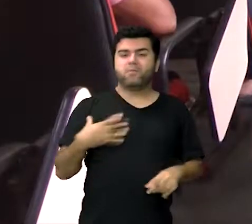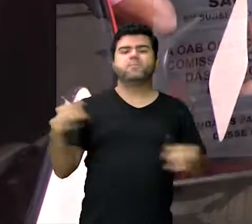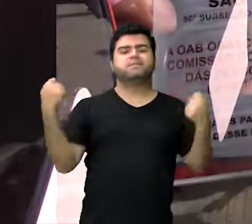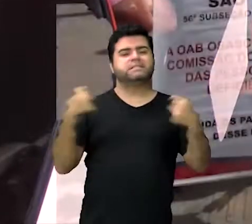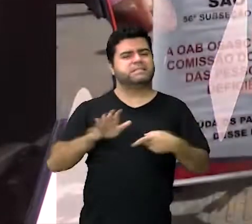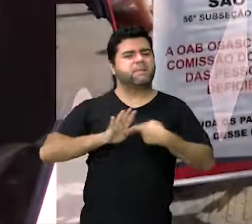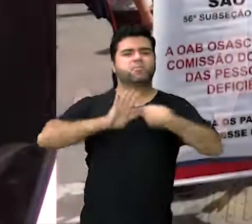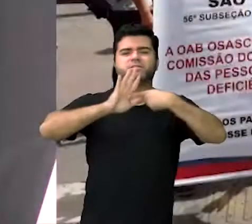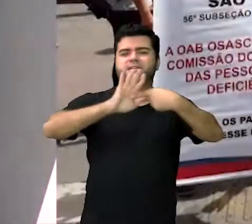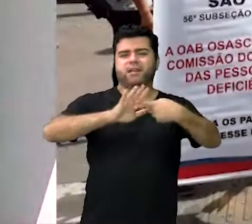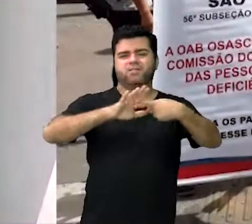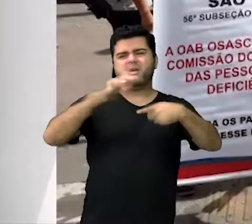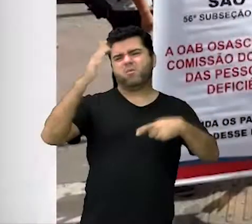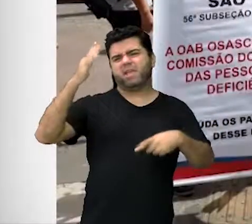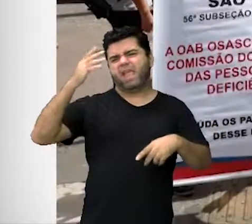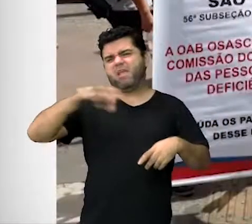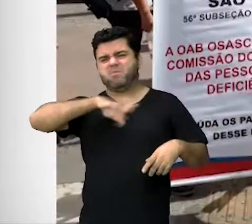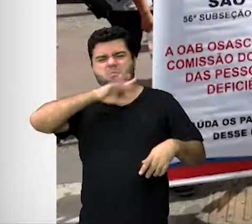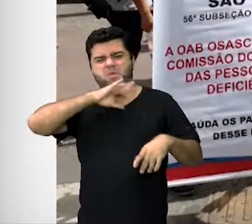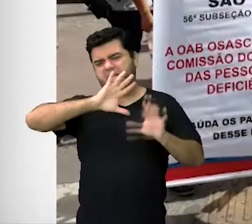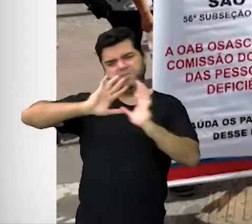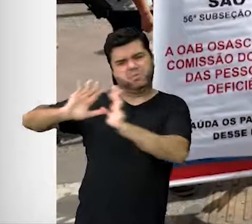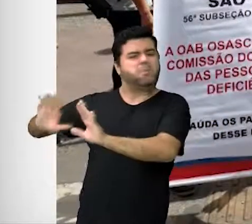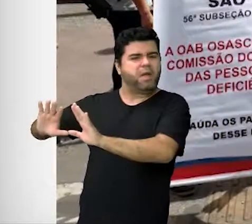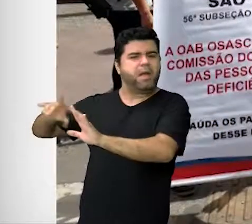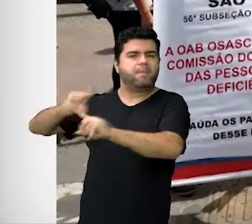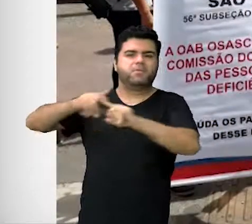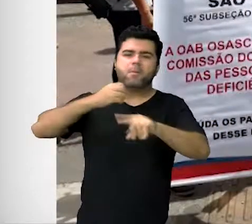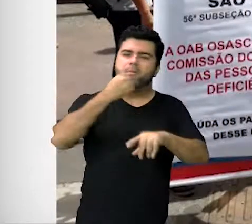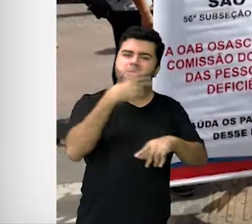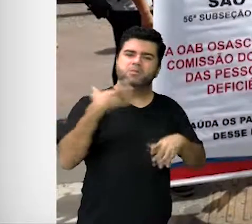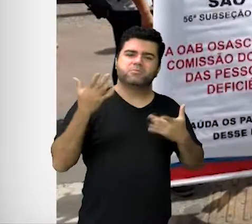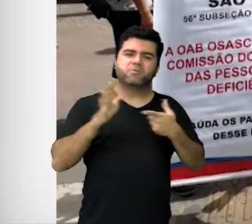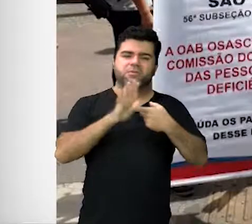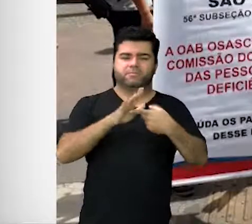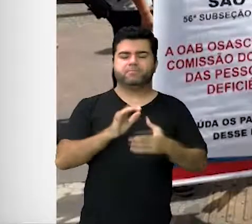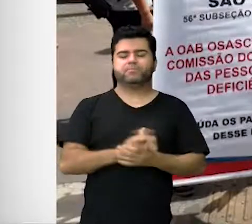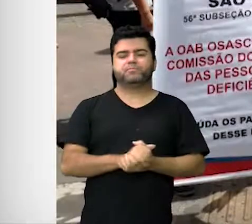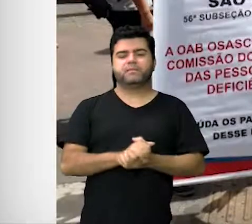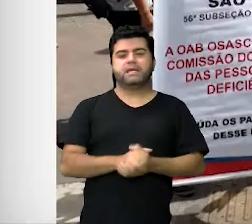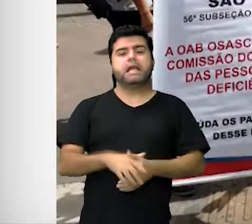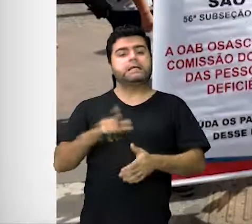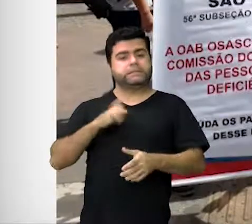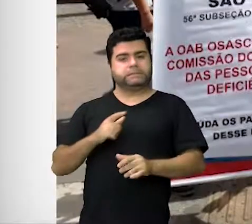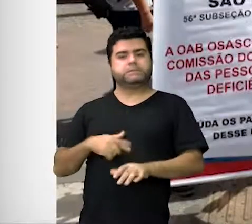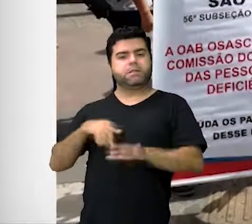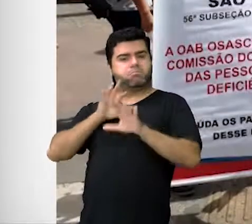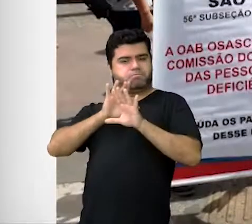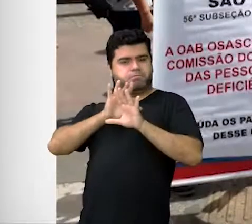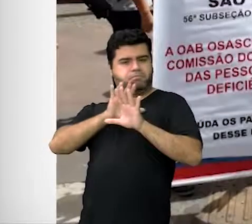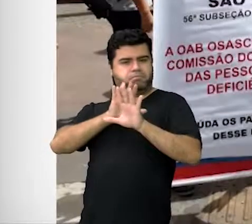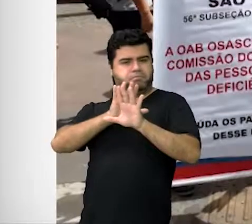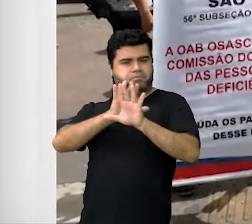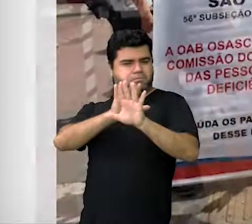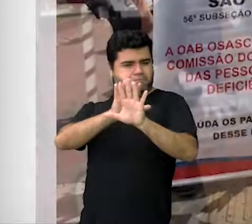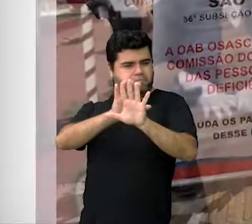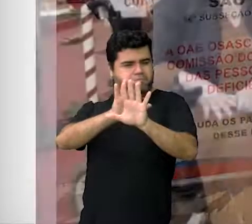mostrado. O que é ruim a gente deixa de lado. Nós fizemos a caminhada, que todo ano é uma ação que nós temos um carinho muito